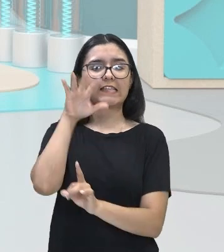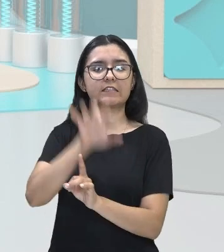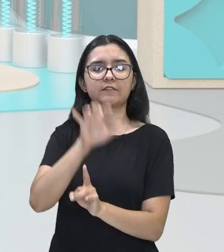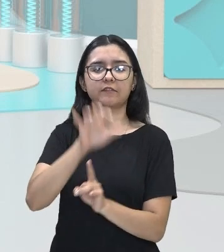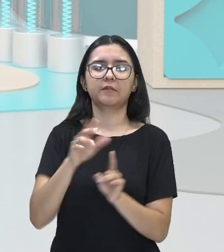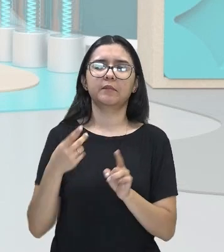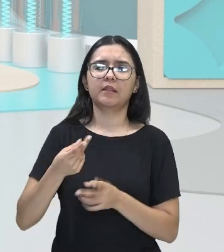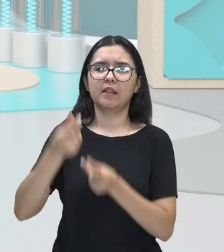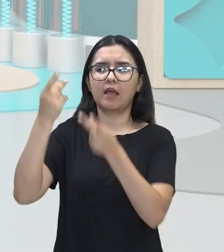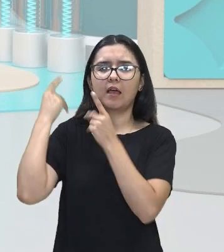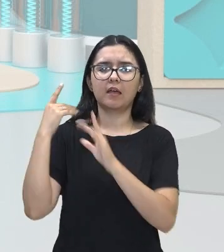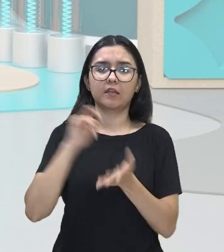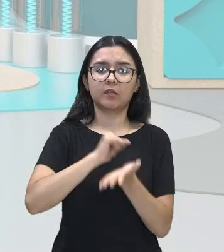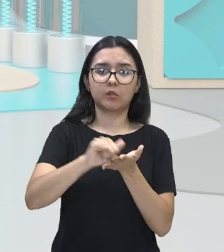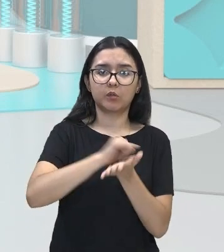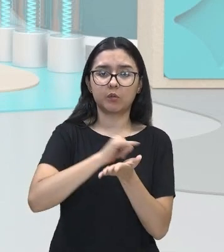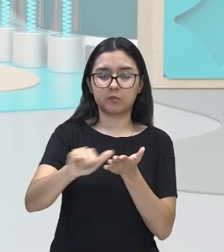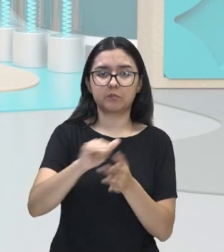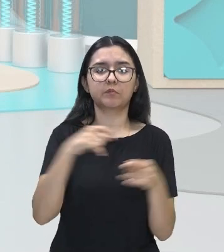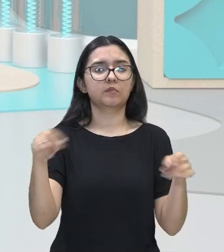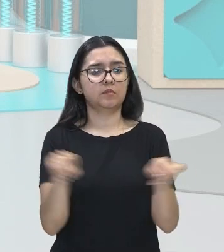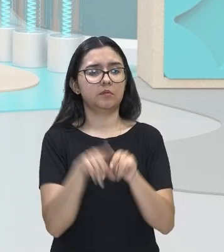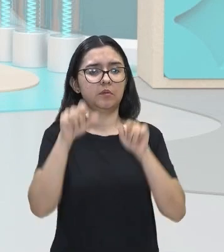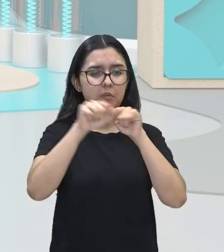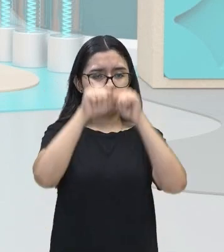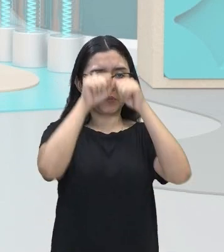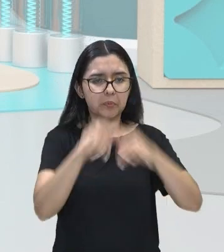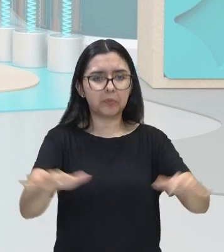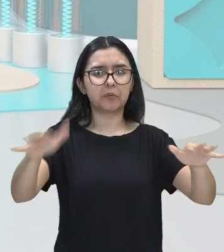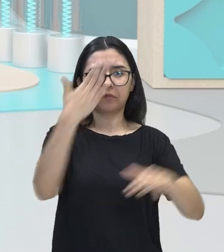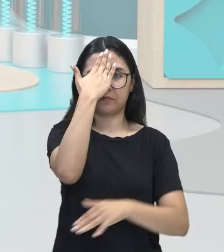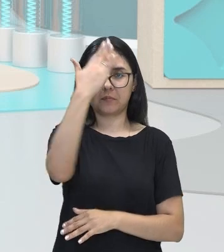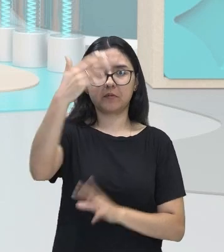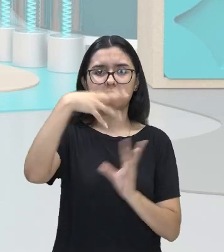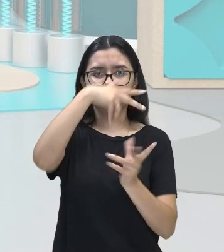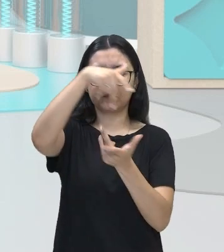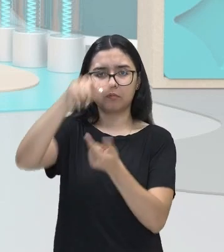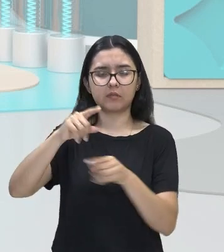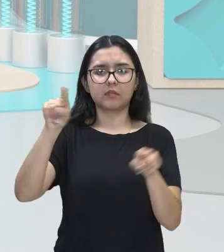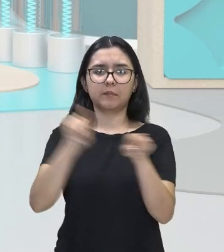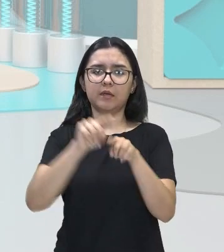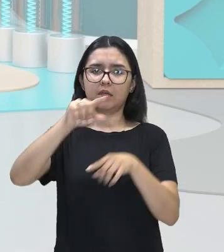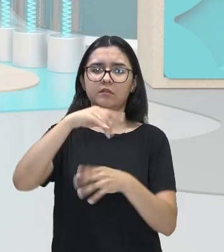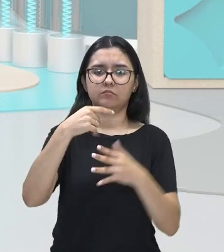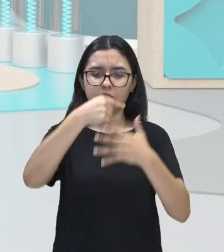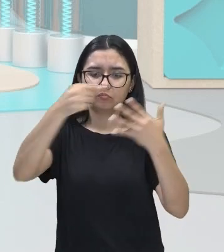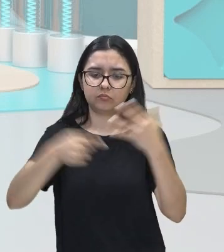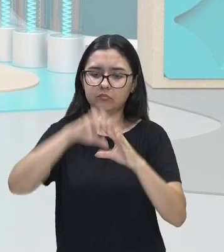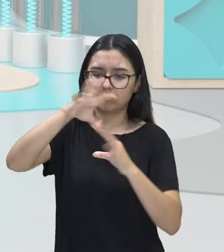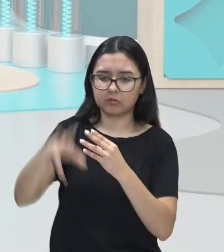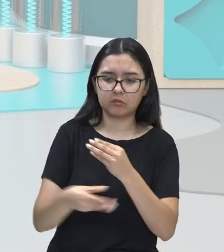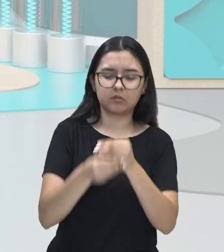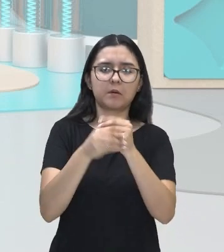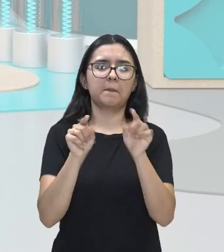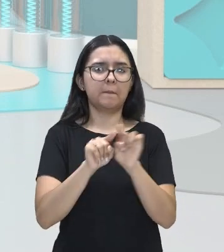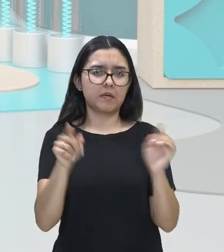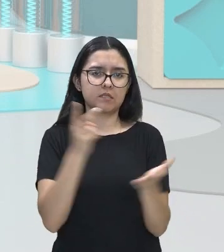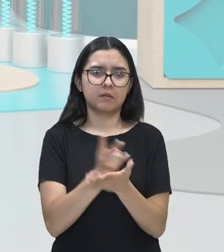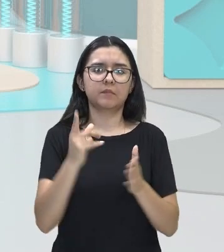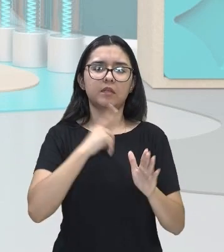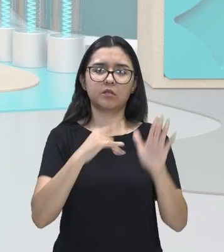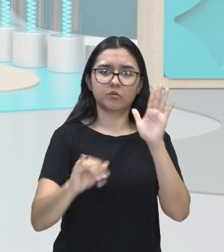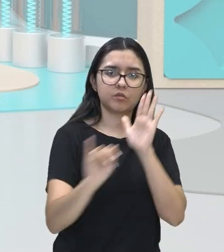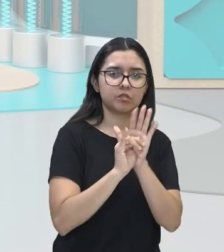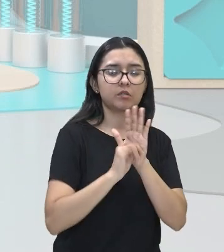lá em Nova York, ela ganhou um pouco do mundo, agregou alguns elementos, mas nunca perdendo a sua identidade. Isso